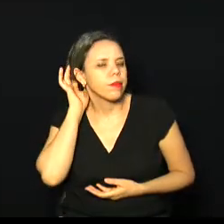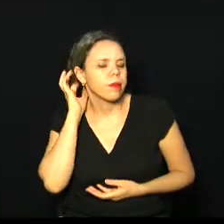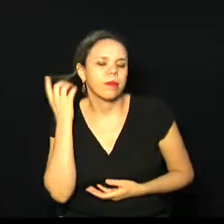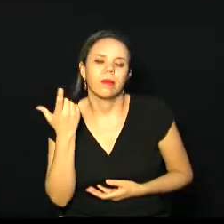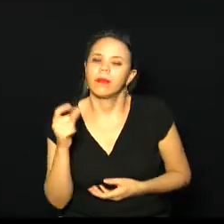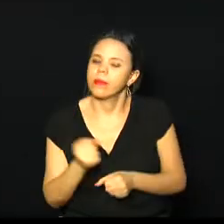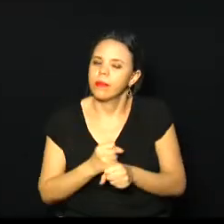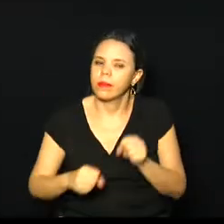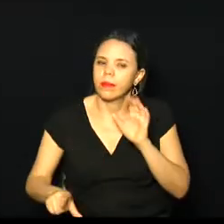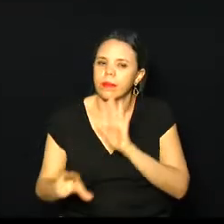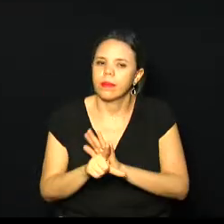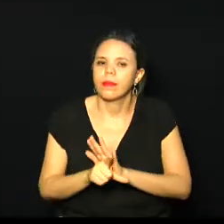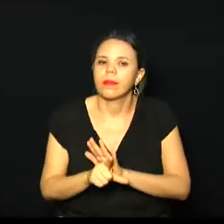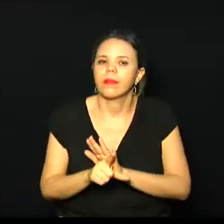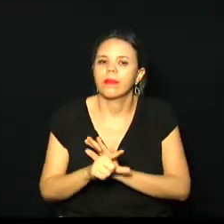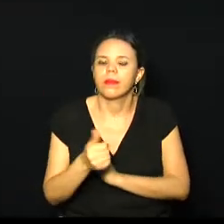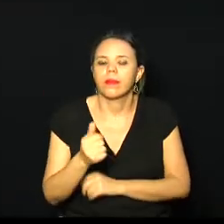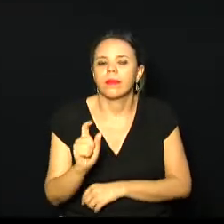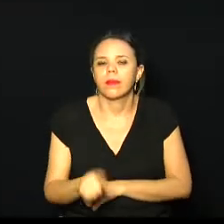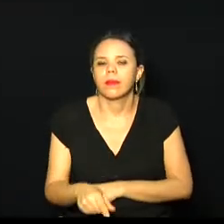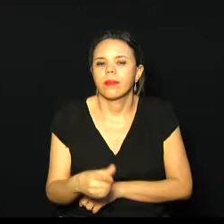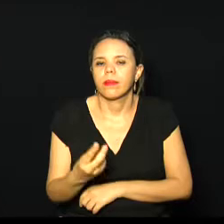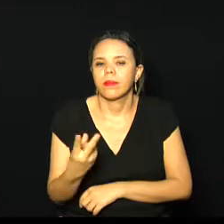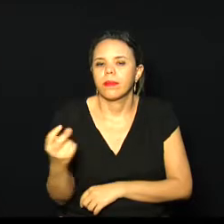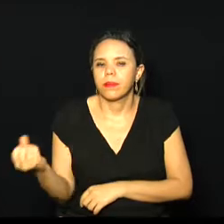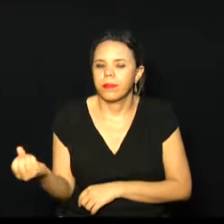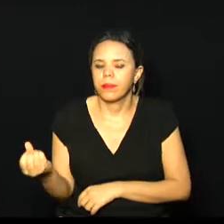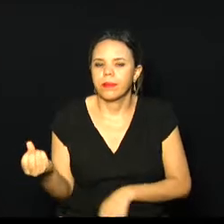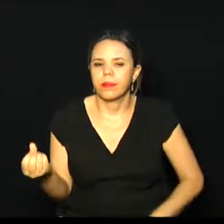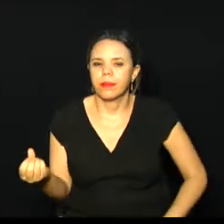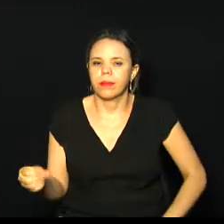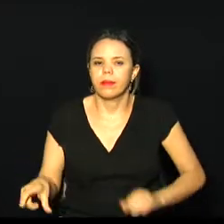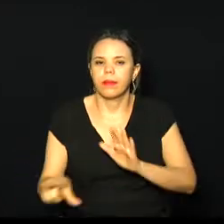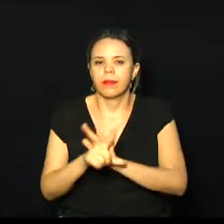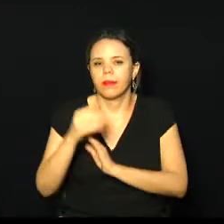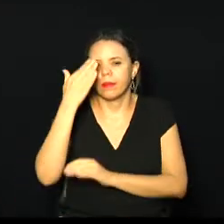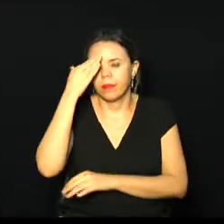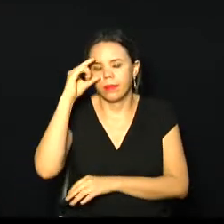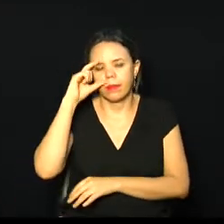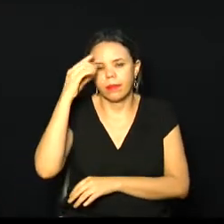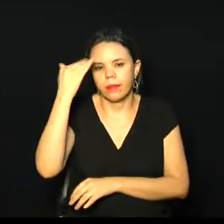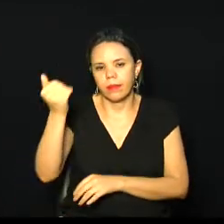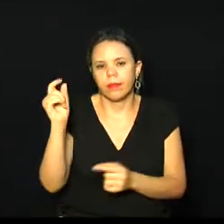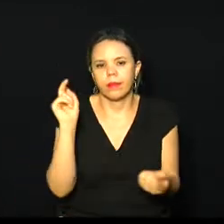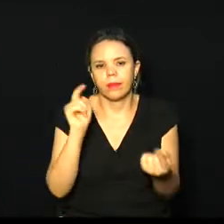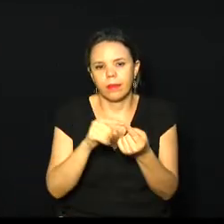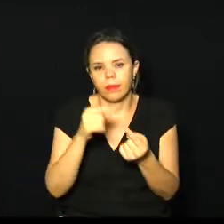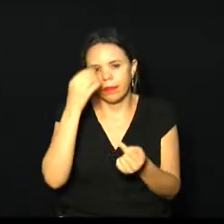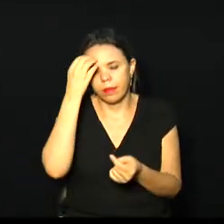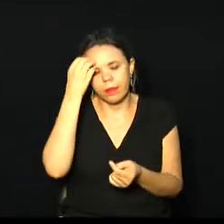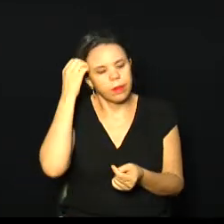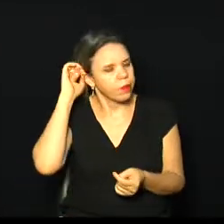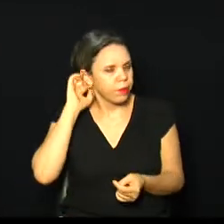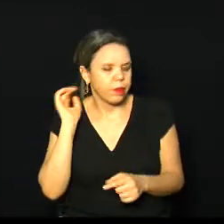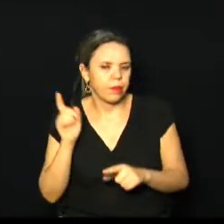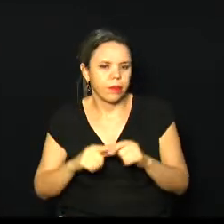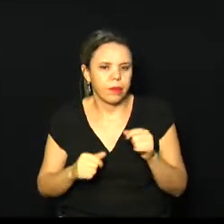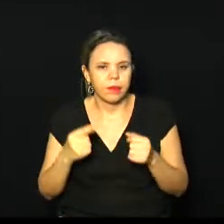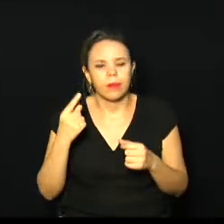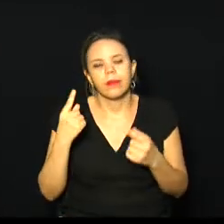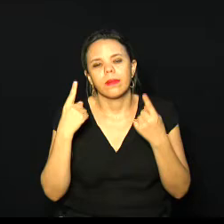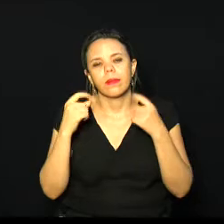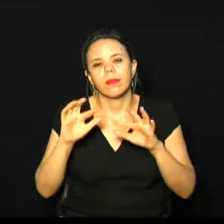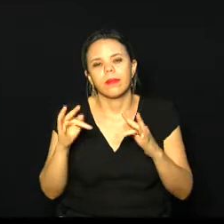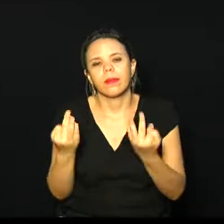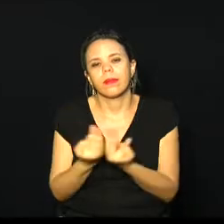então, a Lei 11.340 de 2006, conhecida como Lei Maria da Penha, tem por objetivo, então, objeto a violência doméstica e